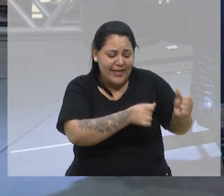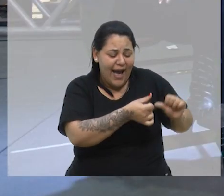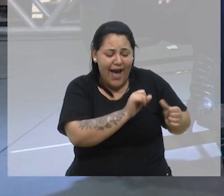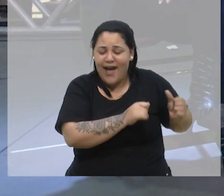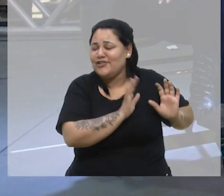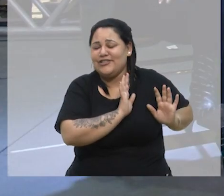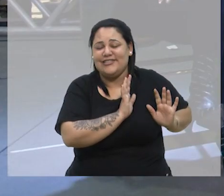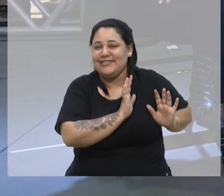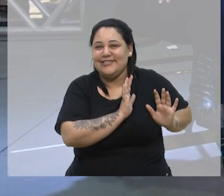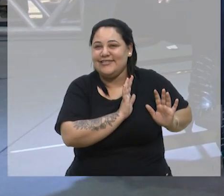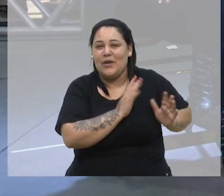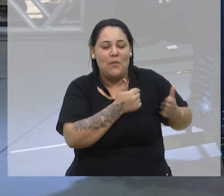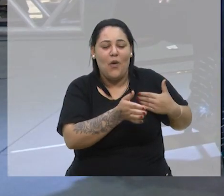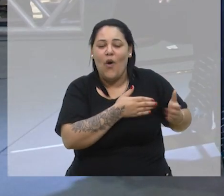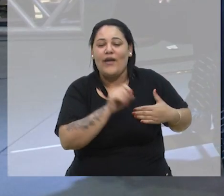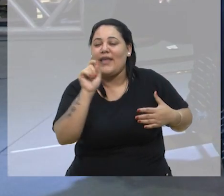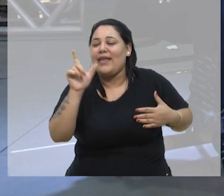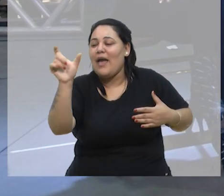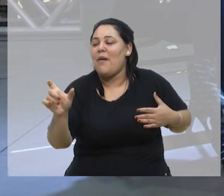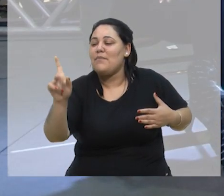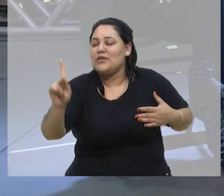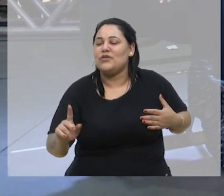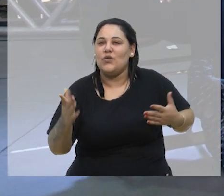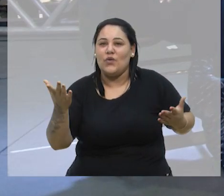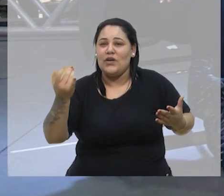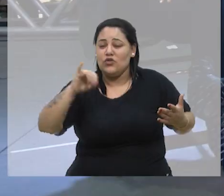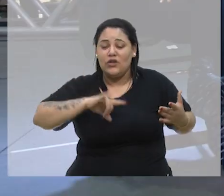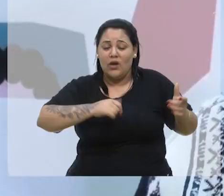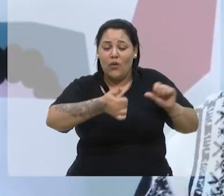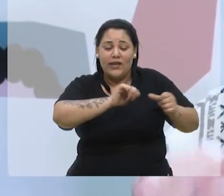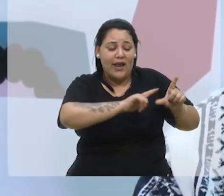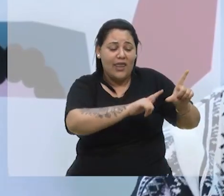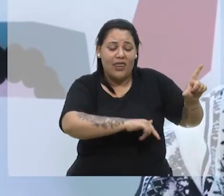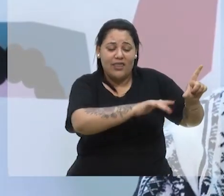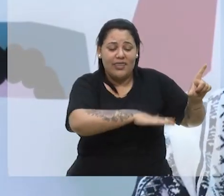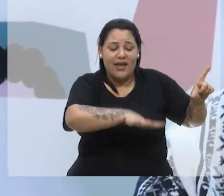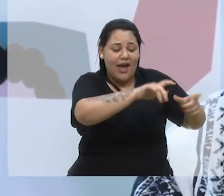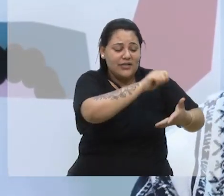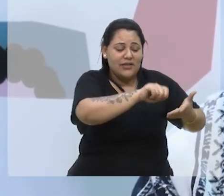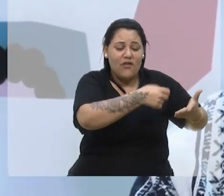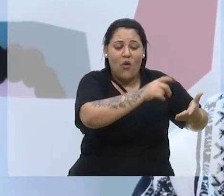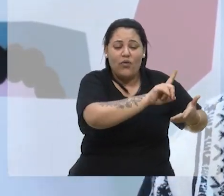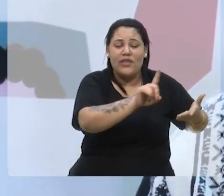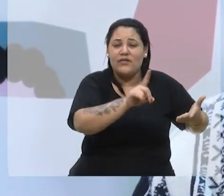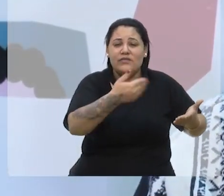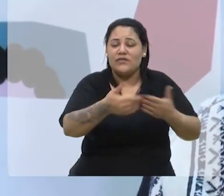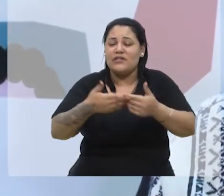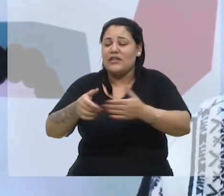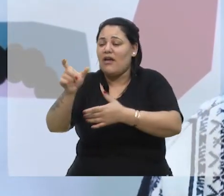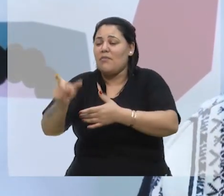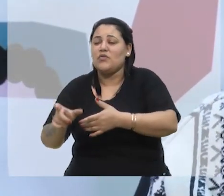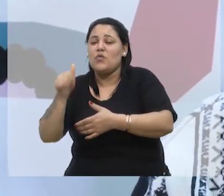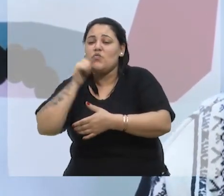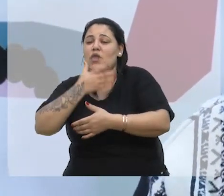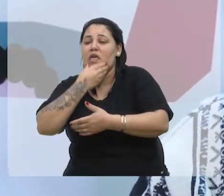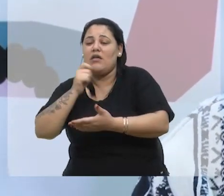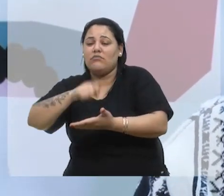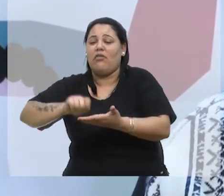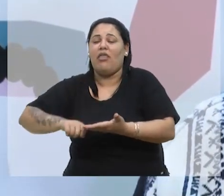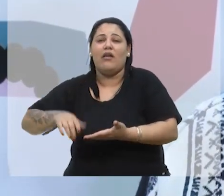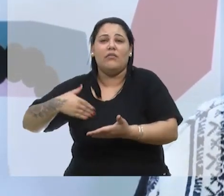além. É uma coisa incrível que a gente entra nas histórias também, né? Não, é muito bom, né? A gente viaja, vai